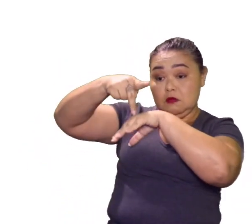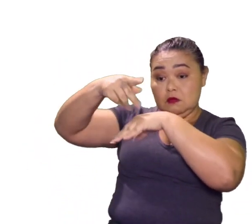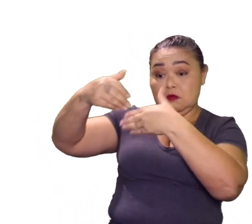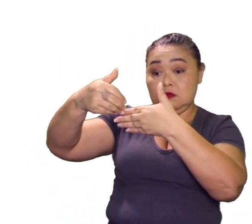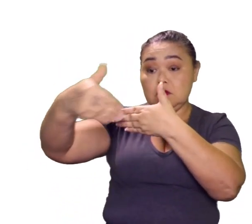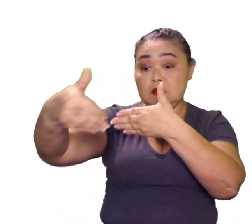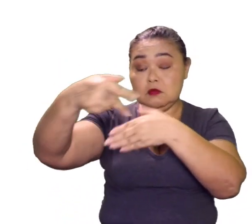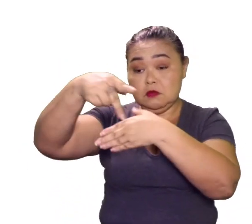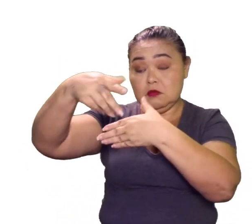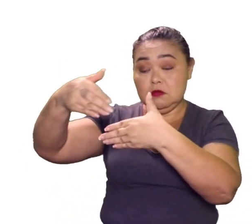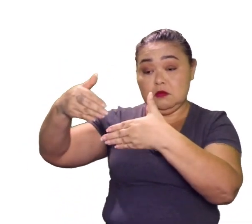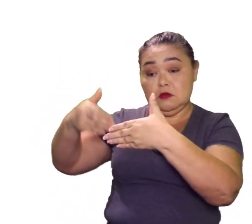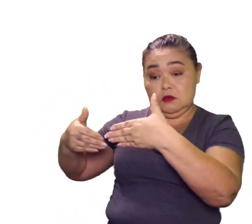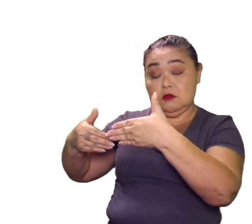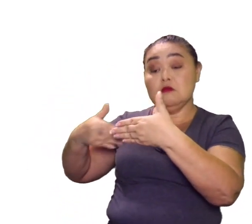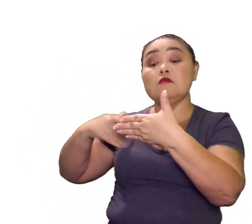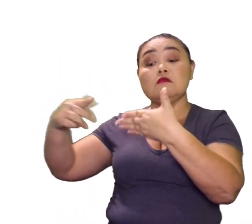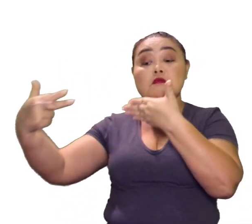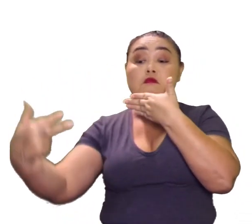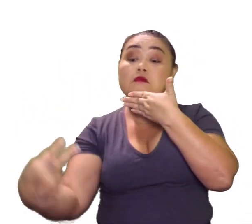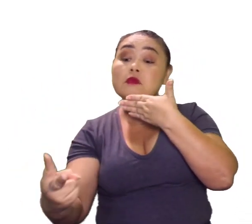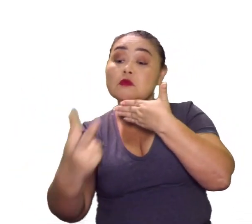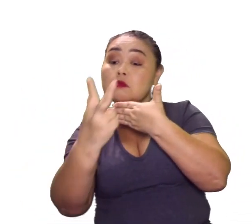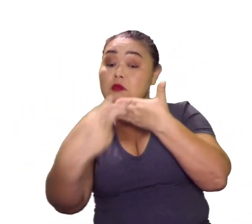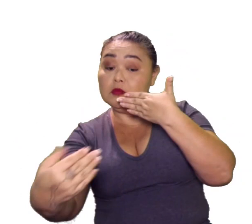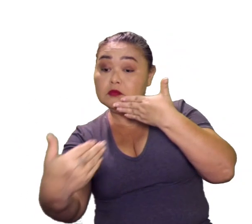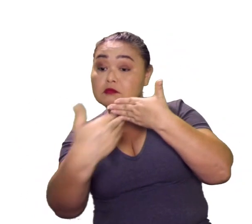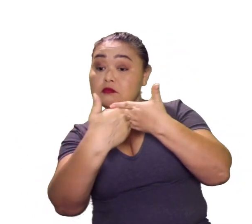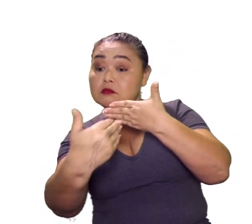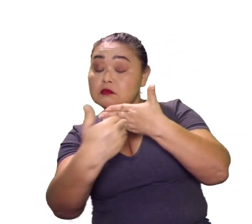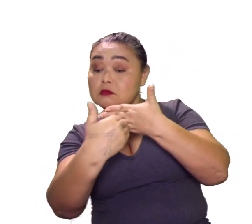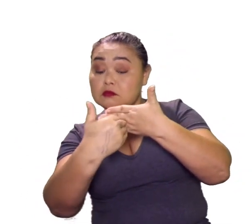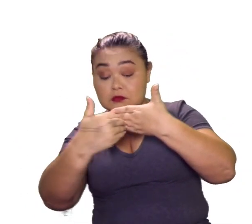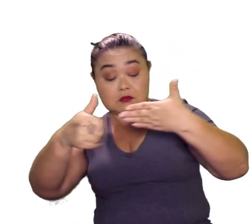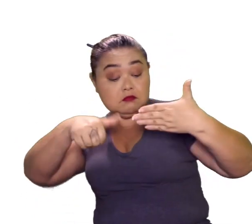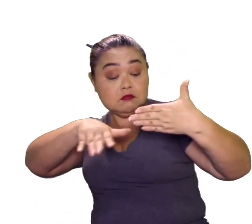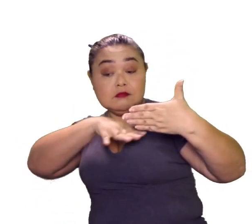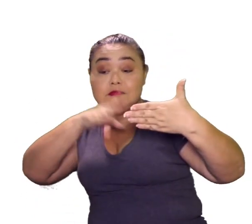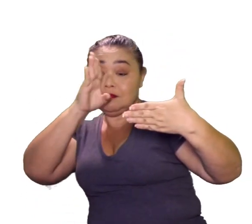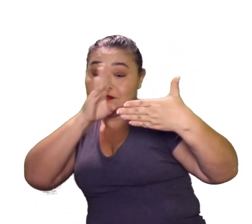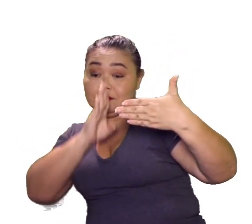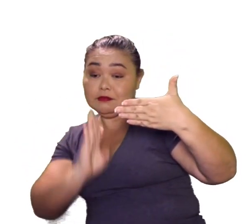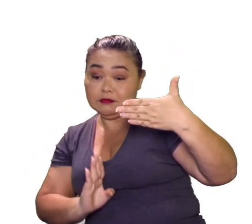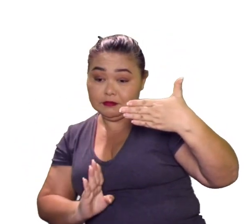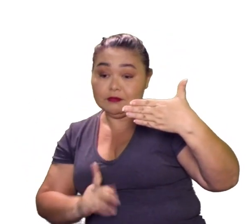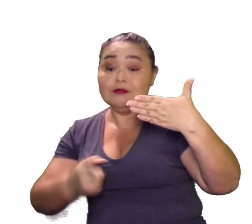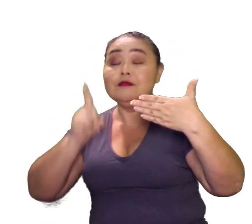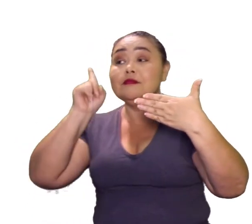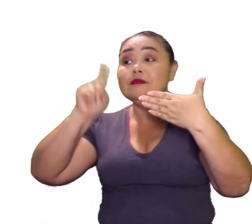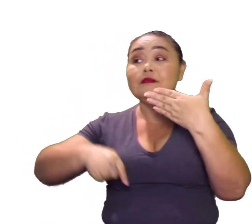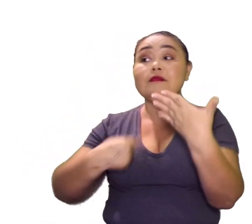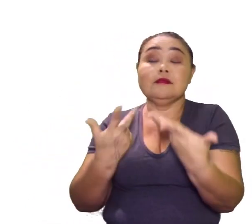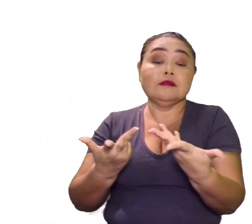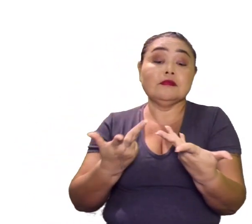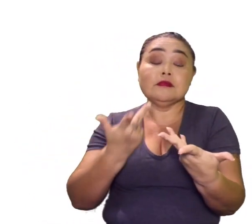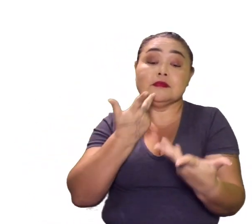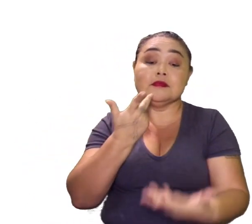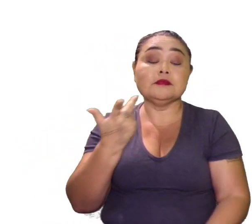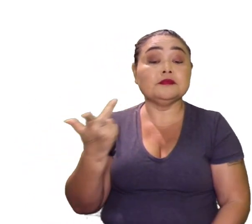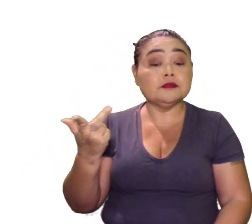de proteção para o território brasileiro. É isso aí. Então, realmente a gente tem aí